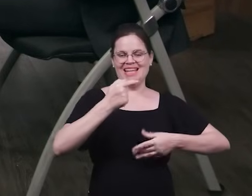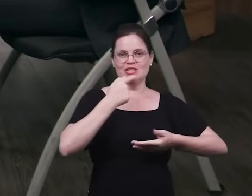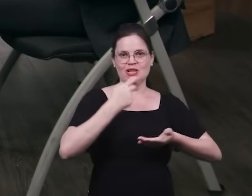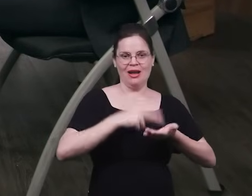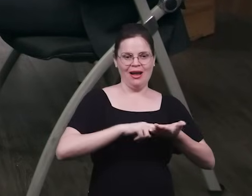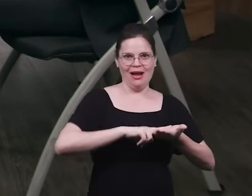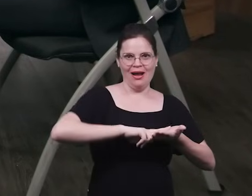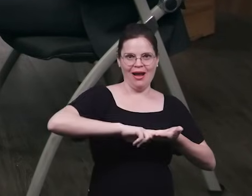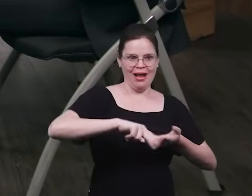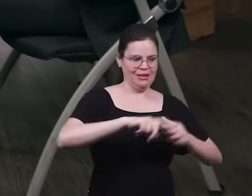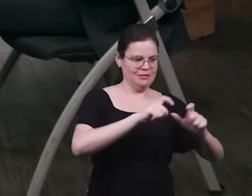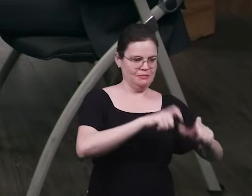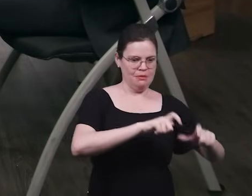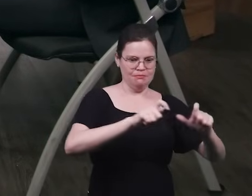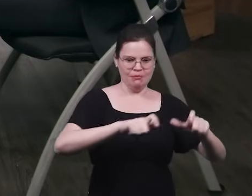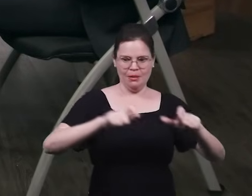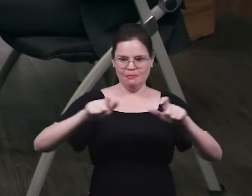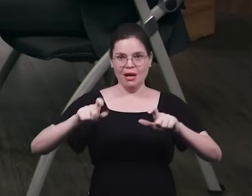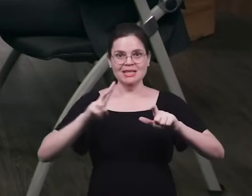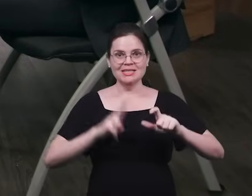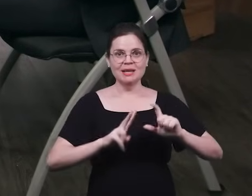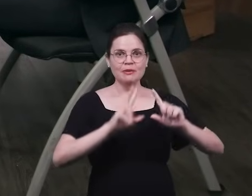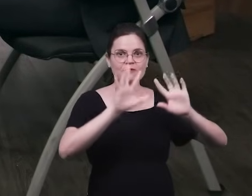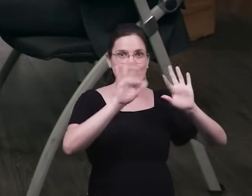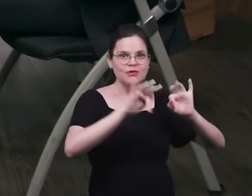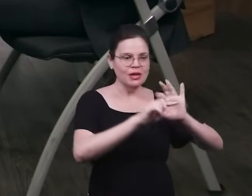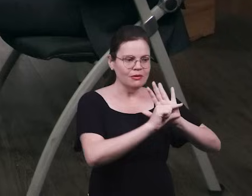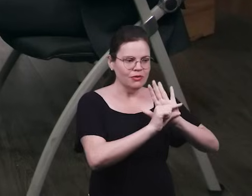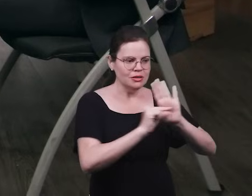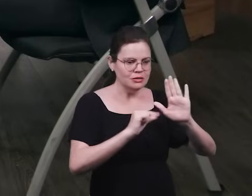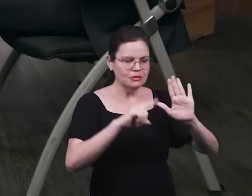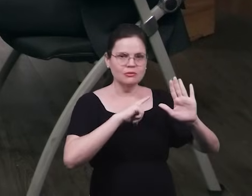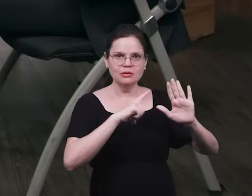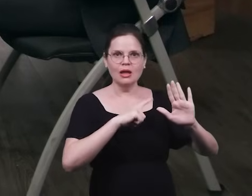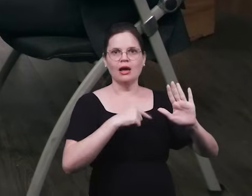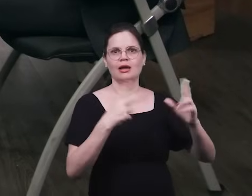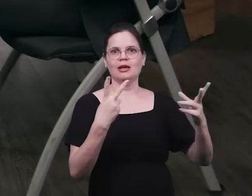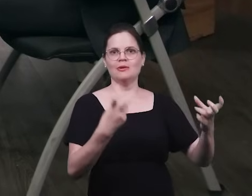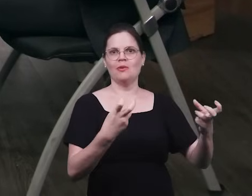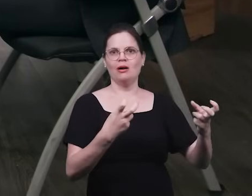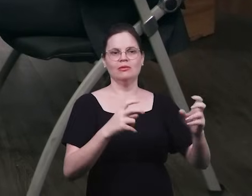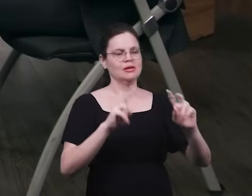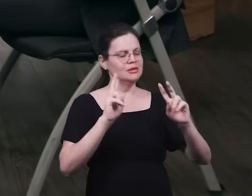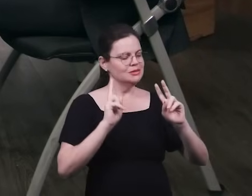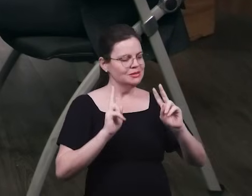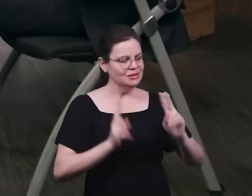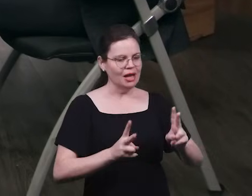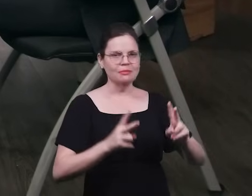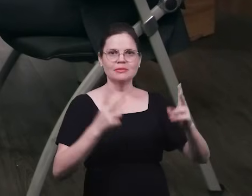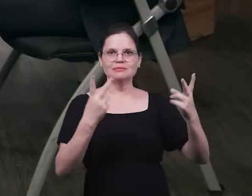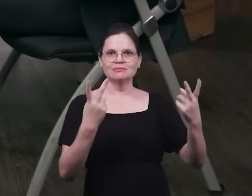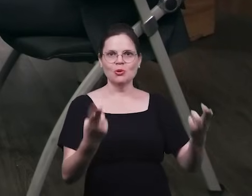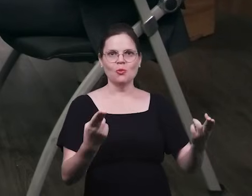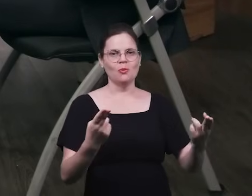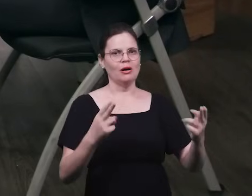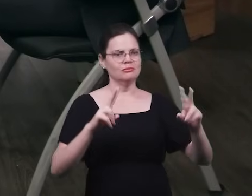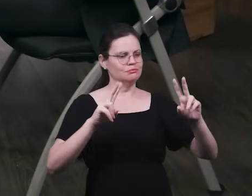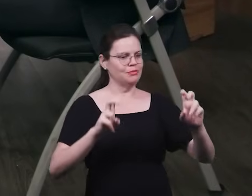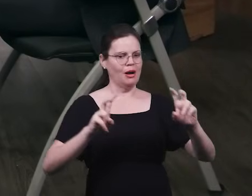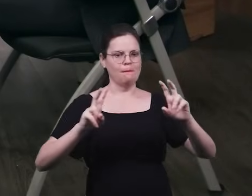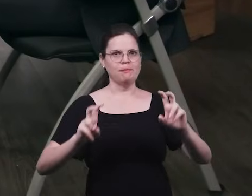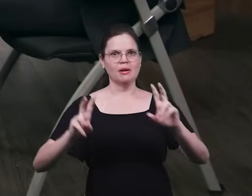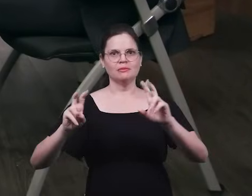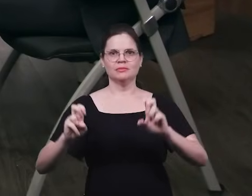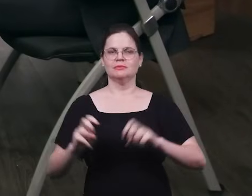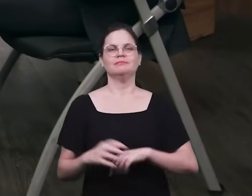cartas do Apocalipse há uma parte final com essa mesma expressão fundamental para